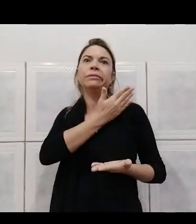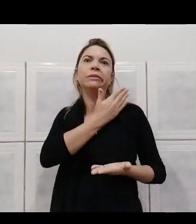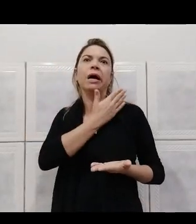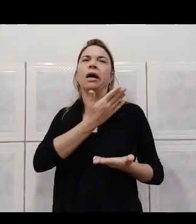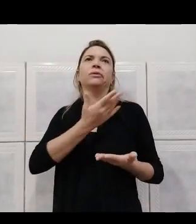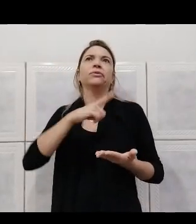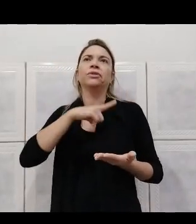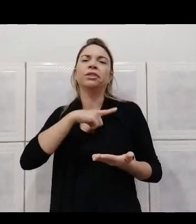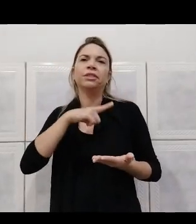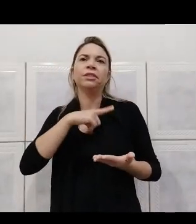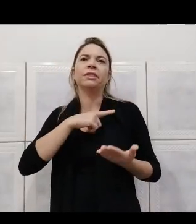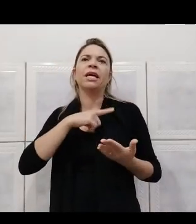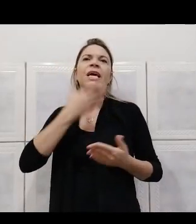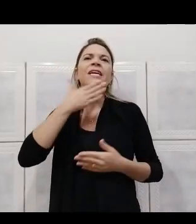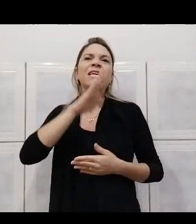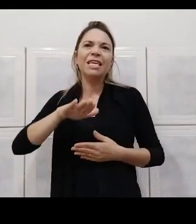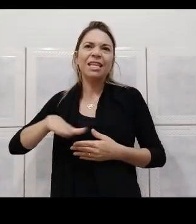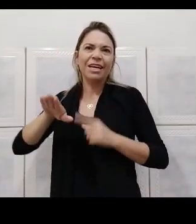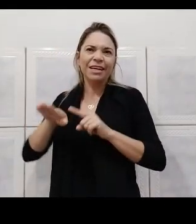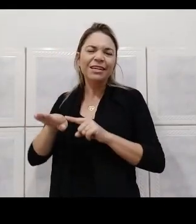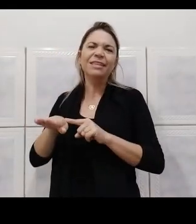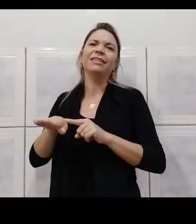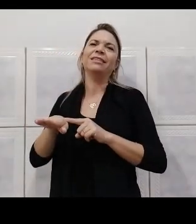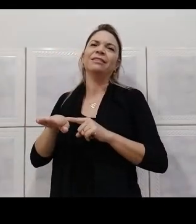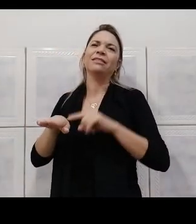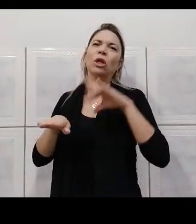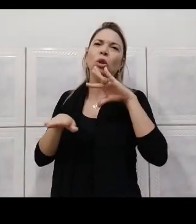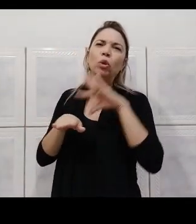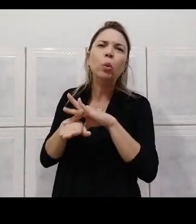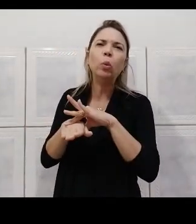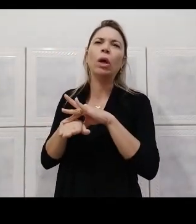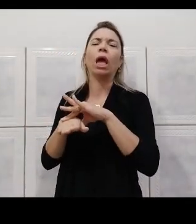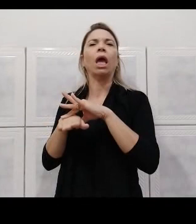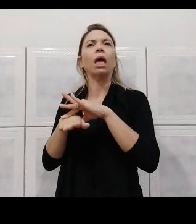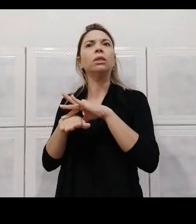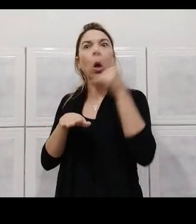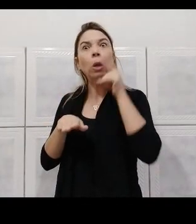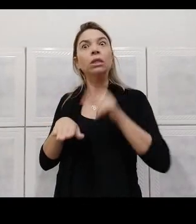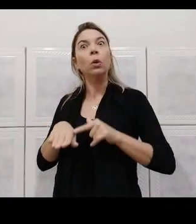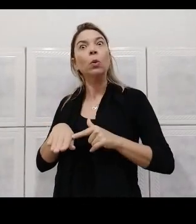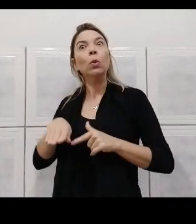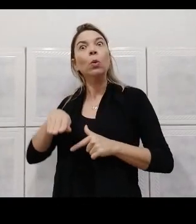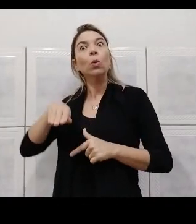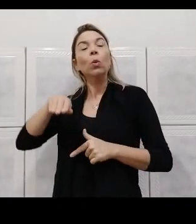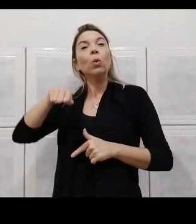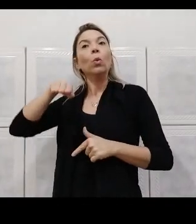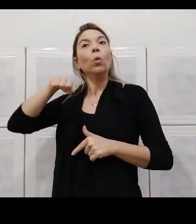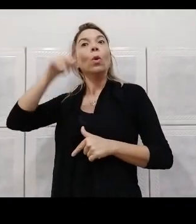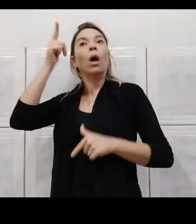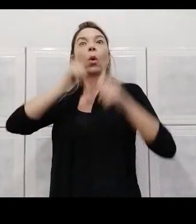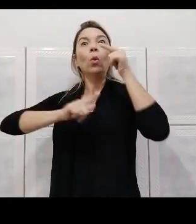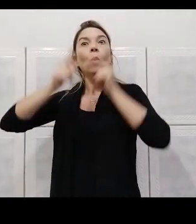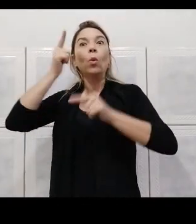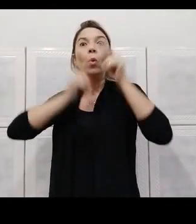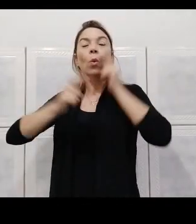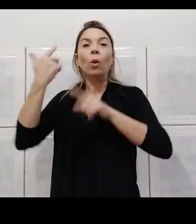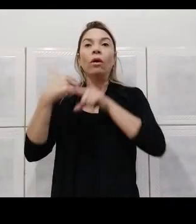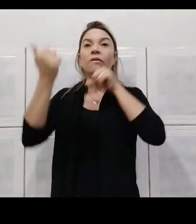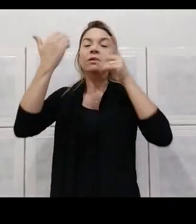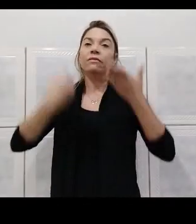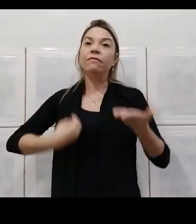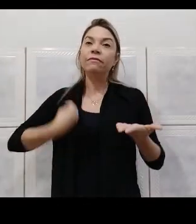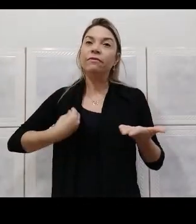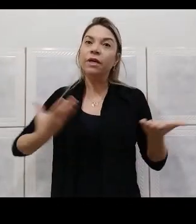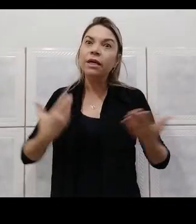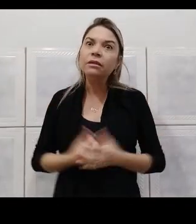Eu não pretendo nessa manhã falar largamente sobre os argumentos bíblicos que temos e que são